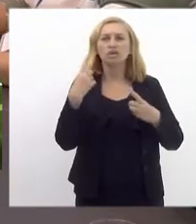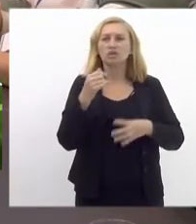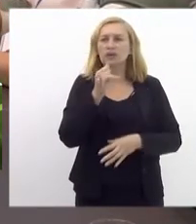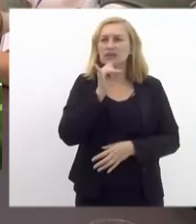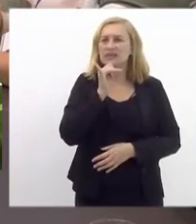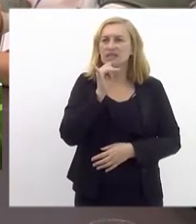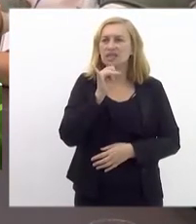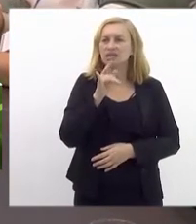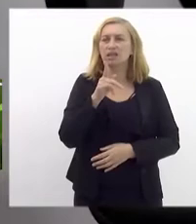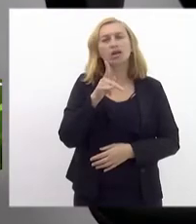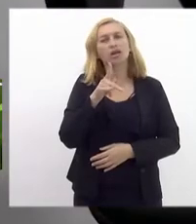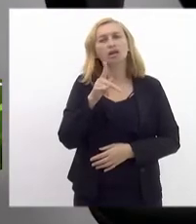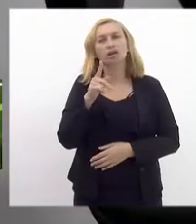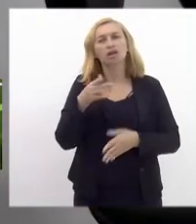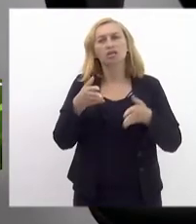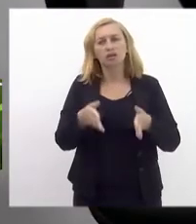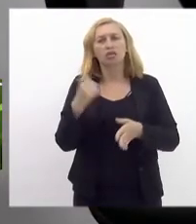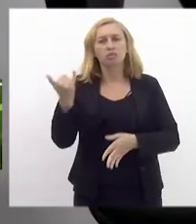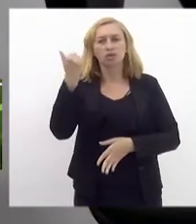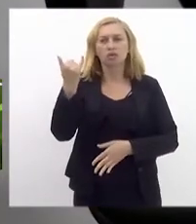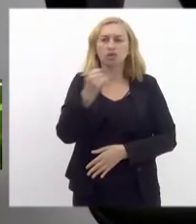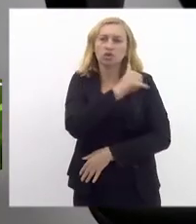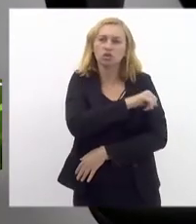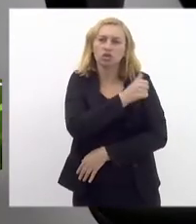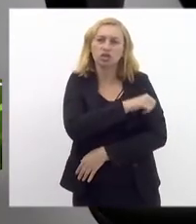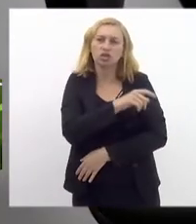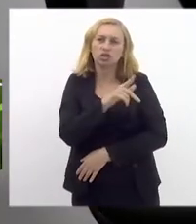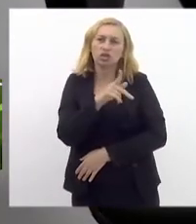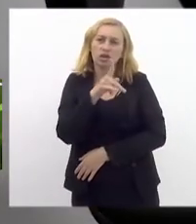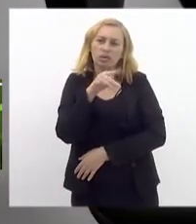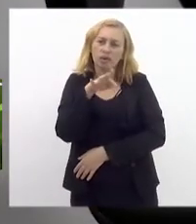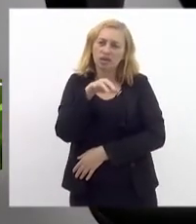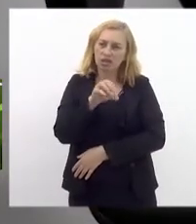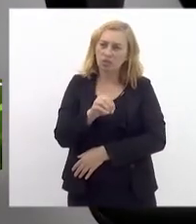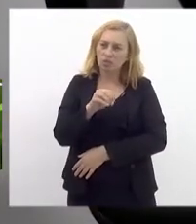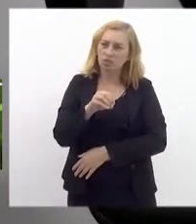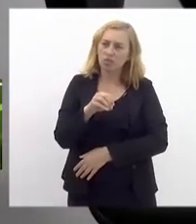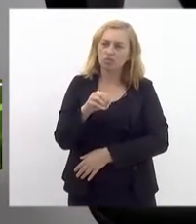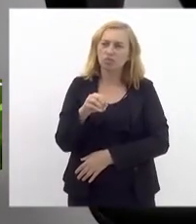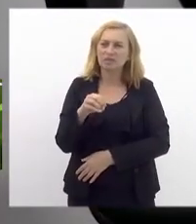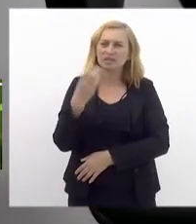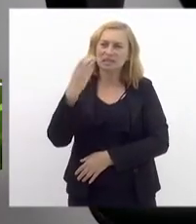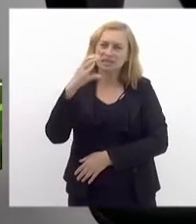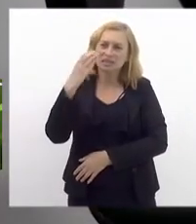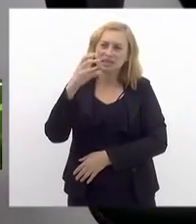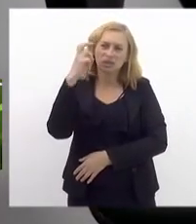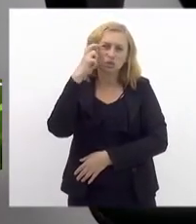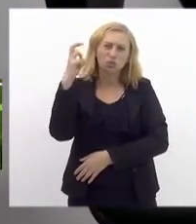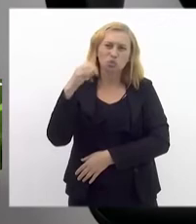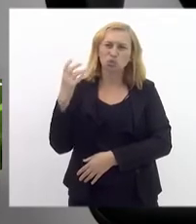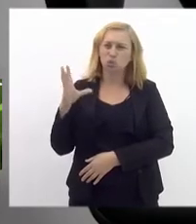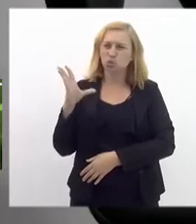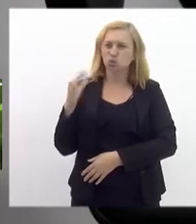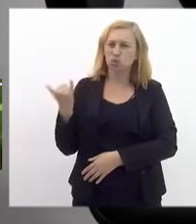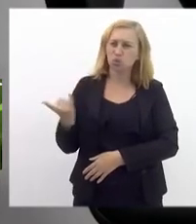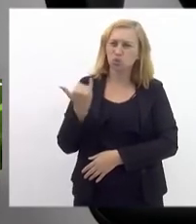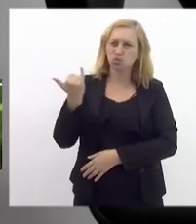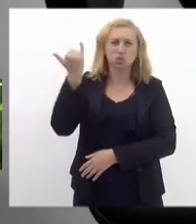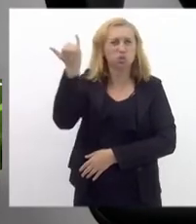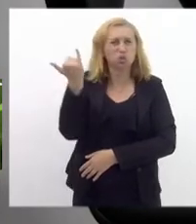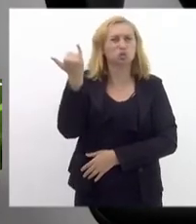tem pontos que eu acho que são importantes. O Rio de Janeiro tem um patrimônio científico e cultural muito rico, né? Histórico,